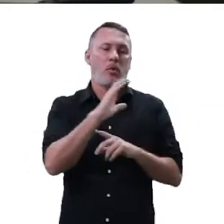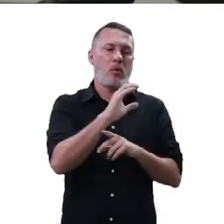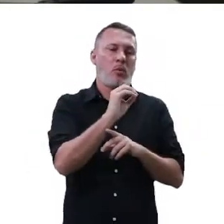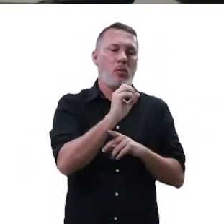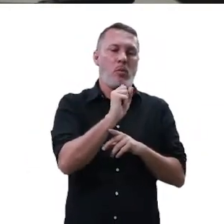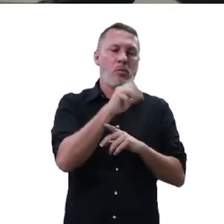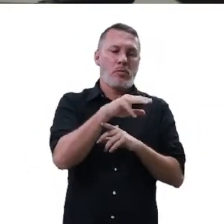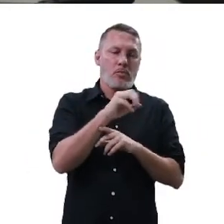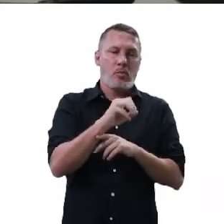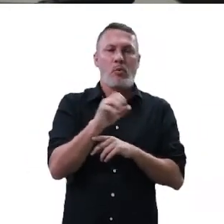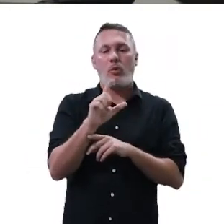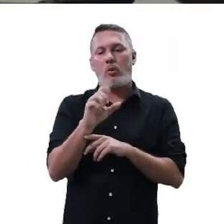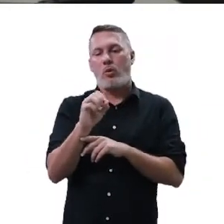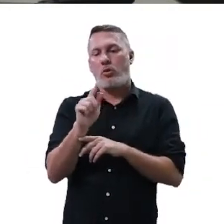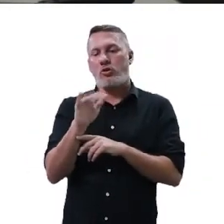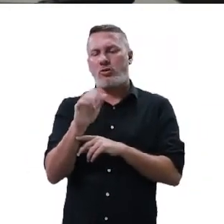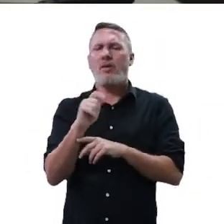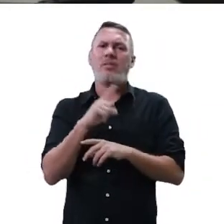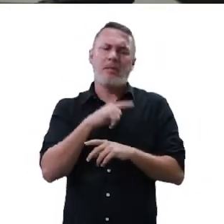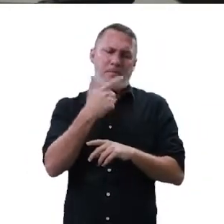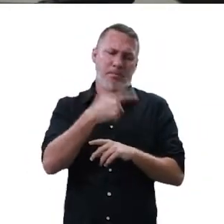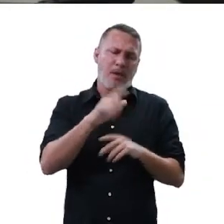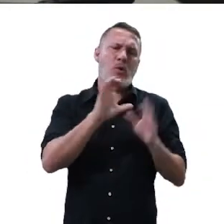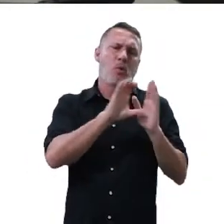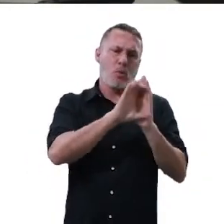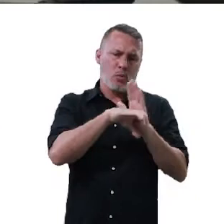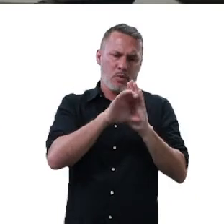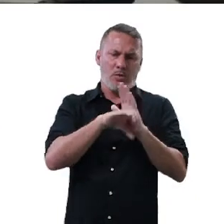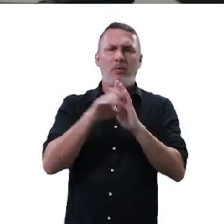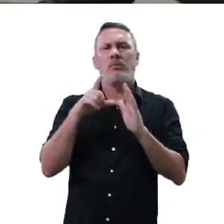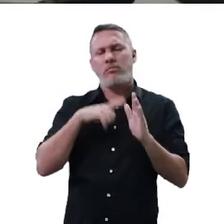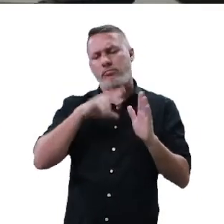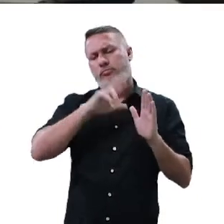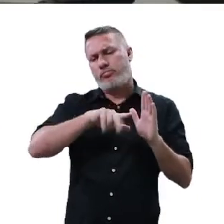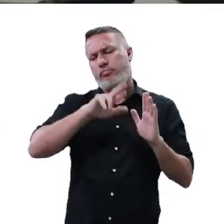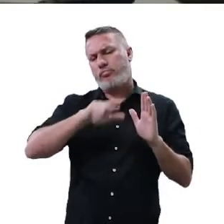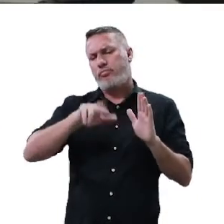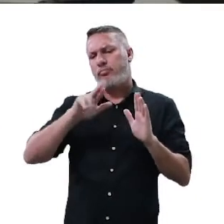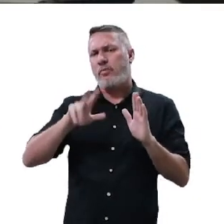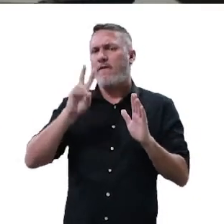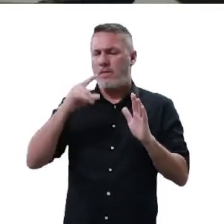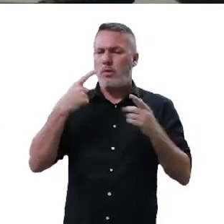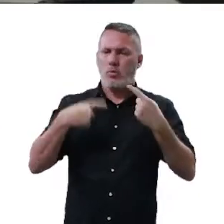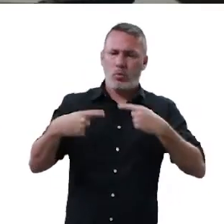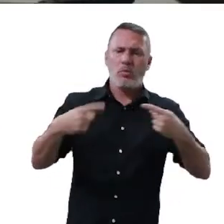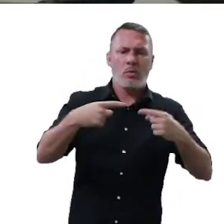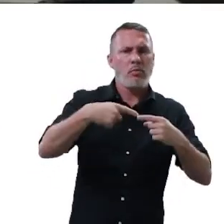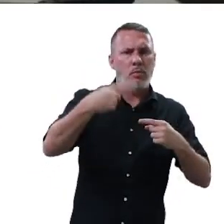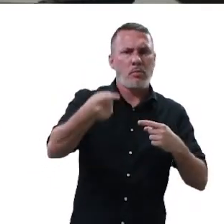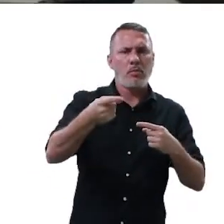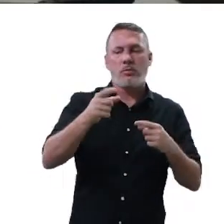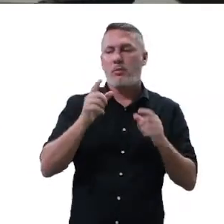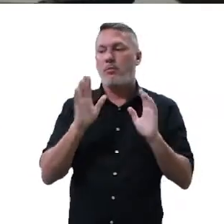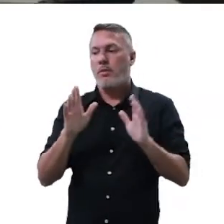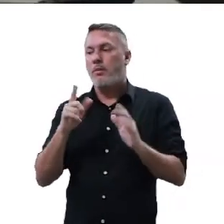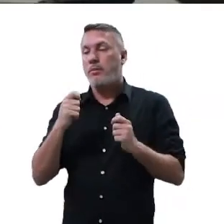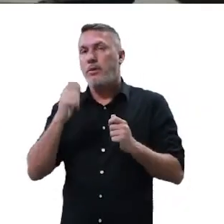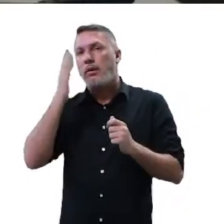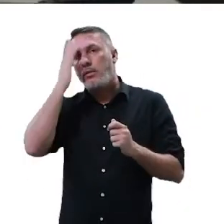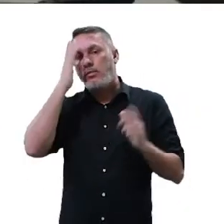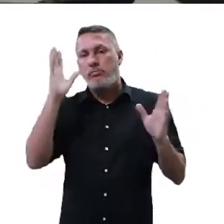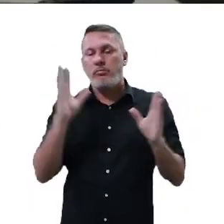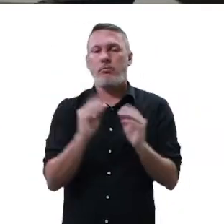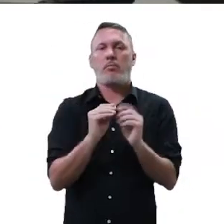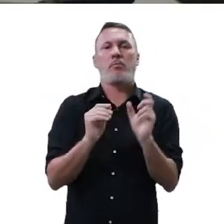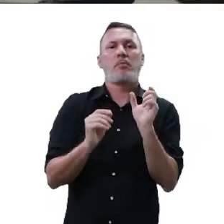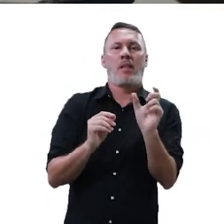filosofia chamada cosmológica. Ela tem alguns outros conceitos importantes também, que a gente vai discutir um pouquinho.